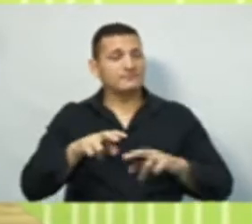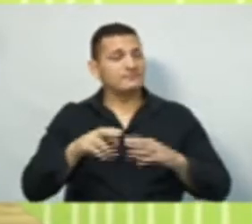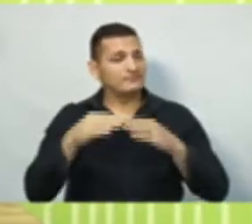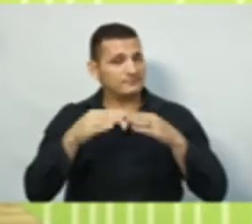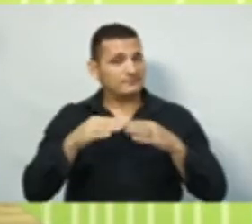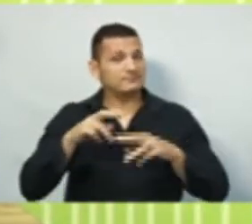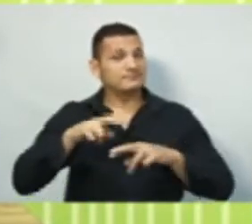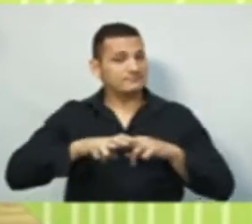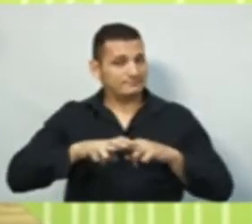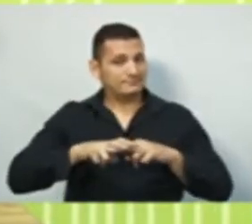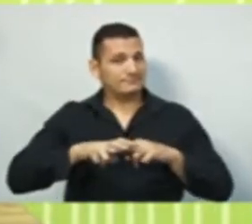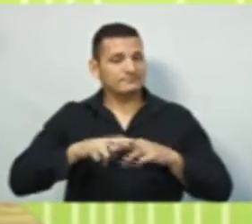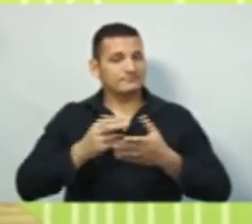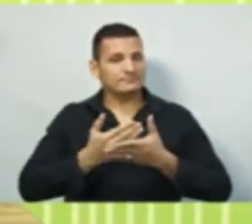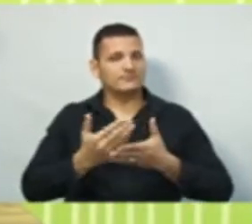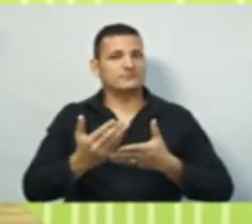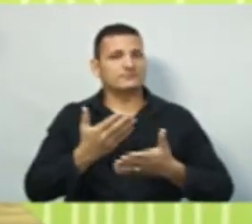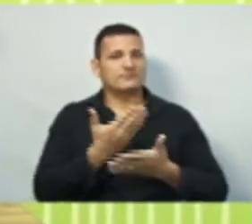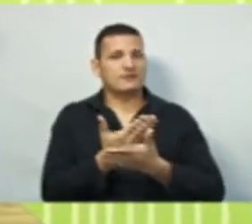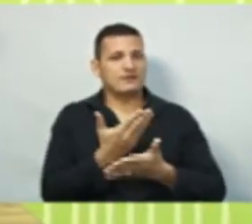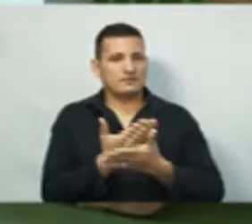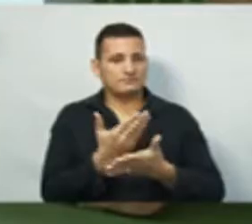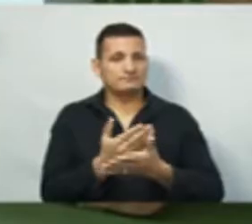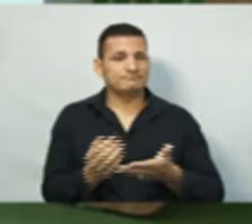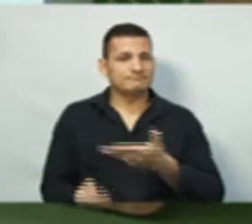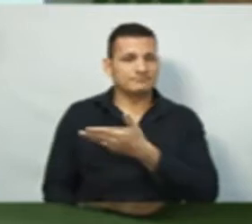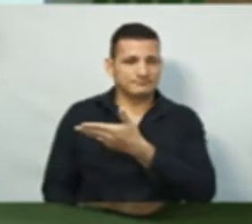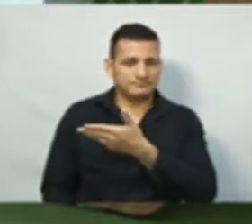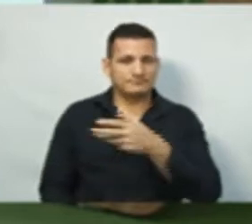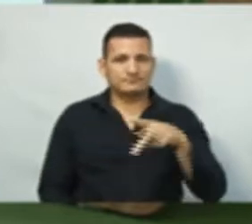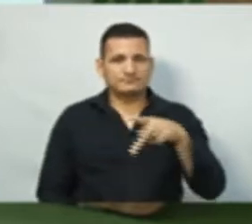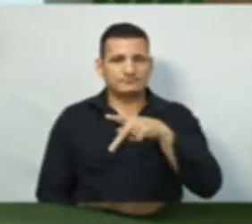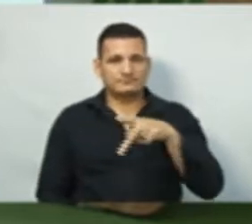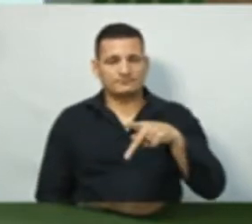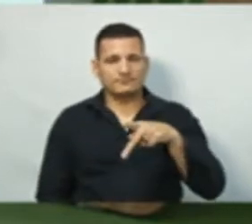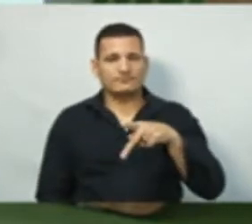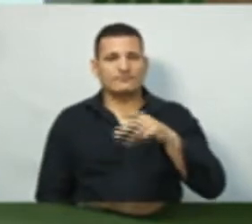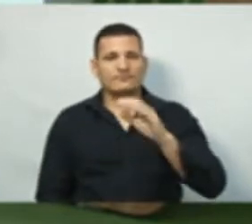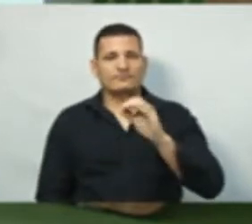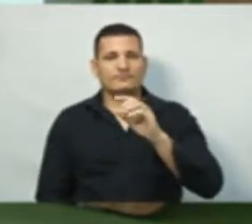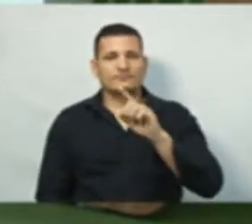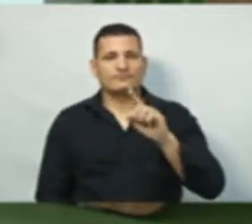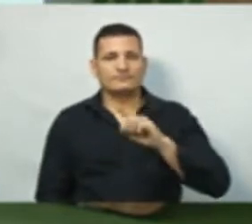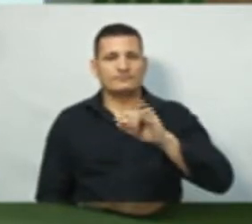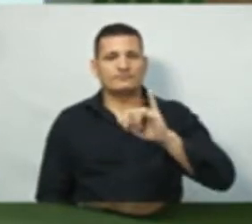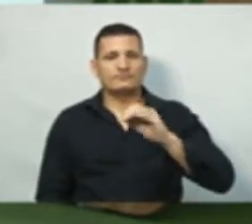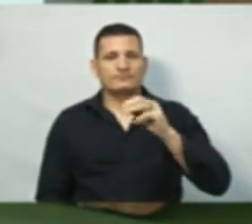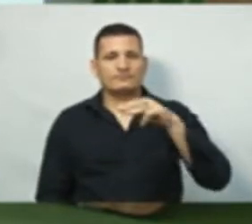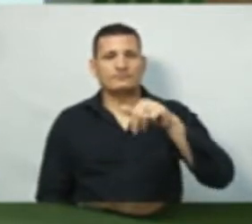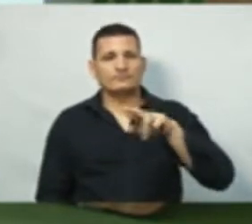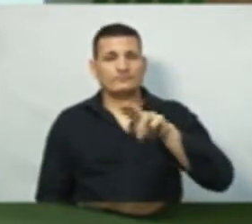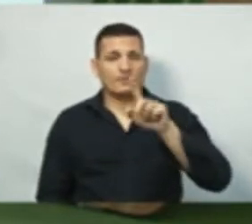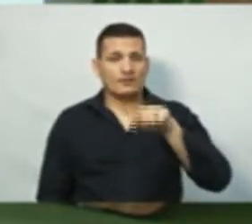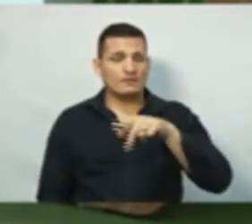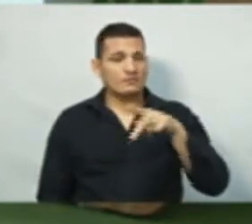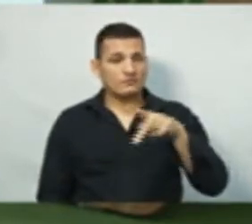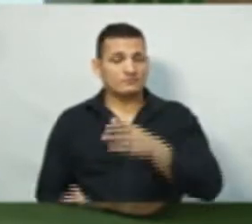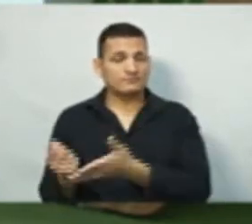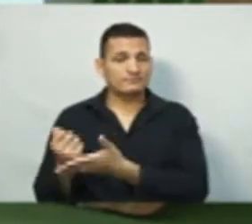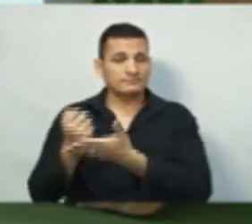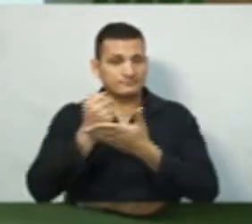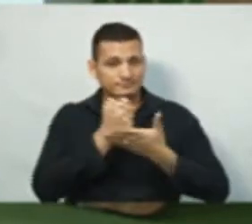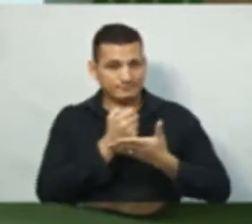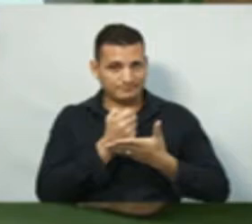começou. Está comigo aqui hoje o professor Ziomar, que será o professor assistente até o final dessa